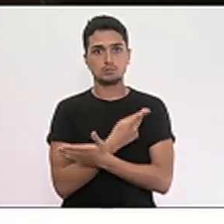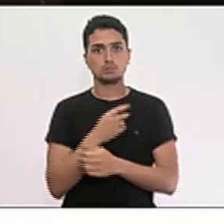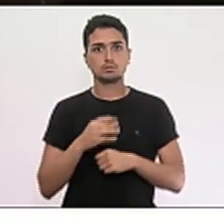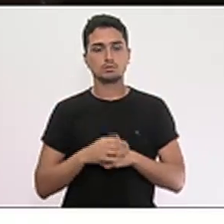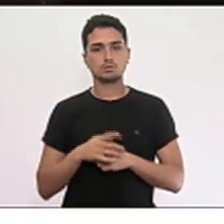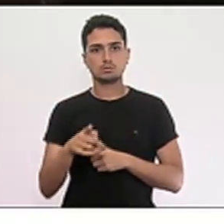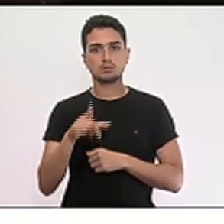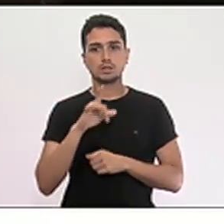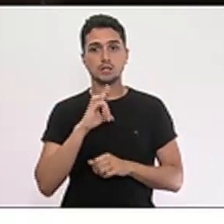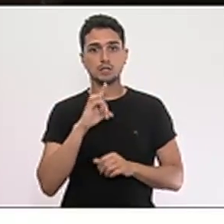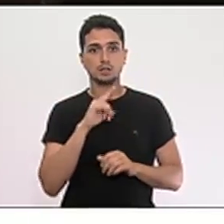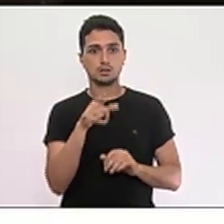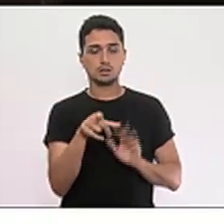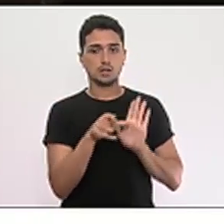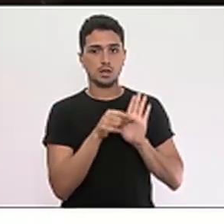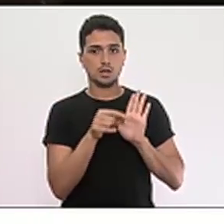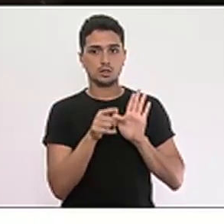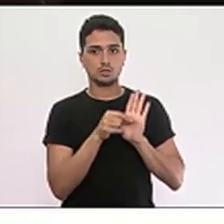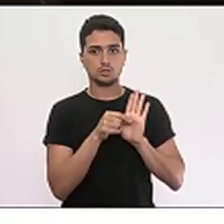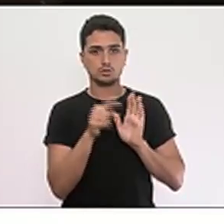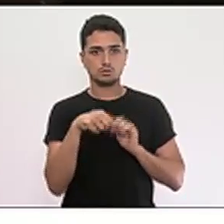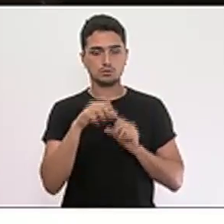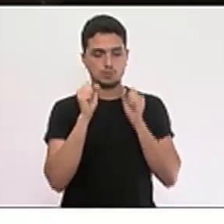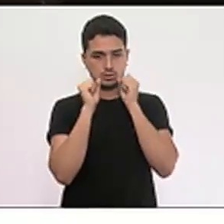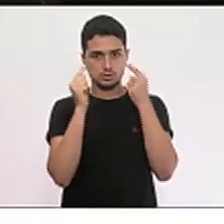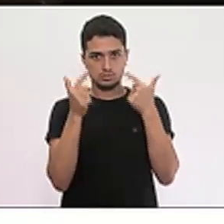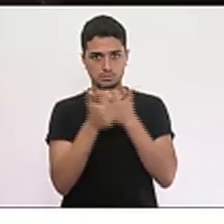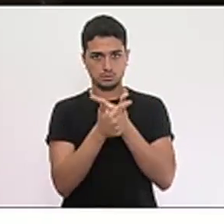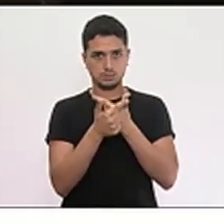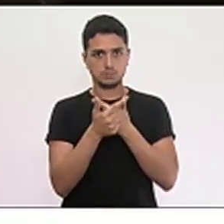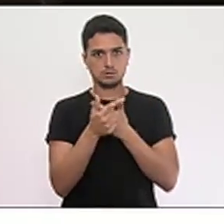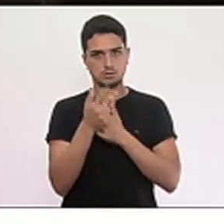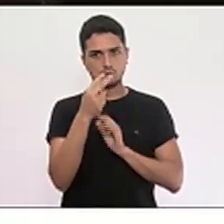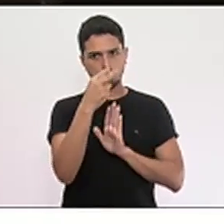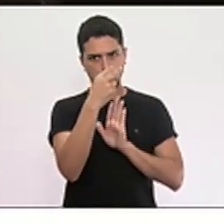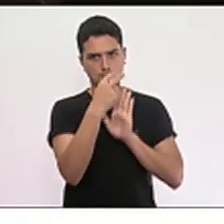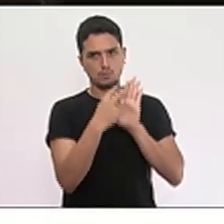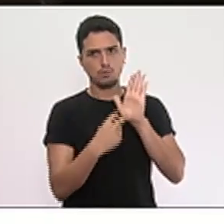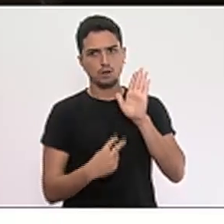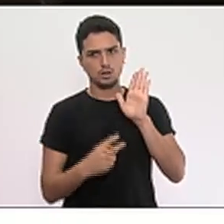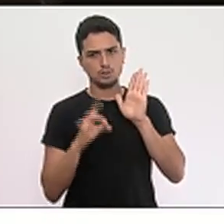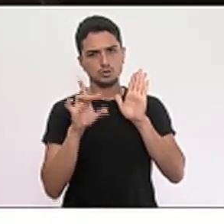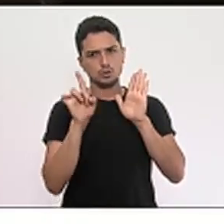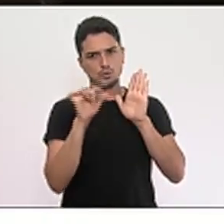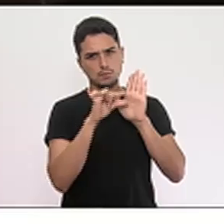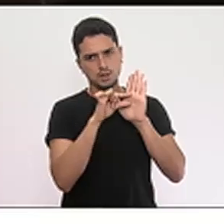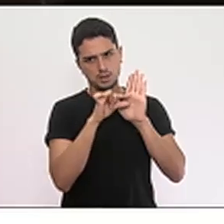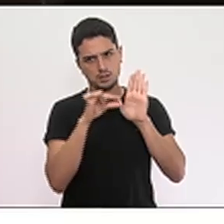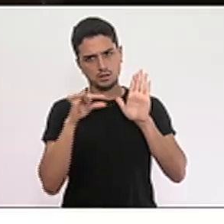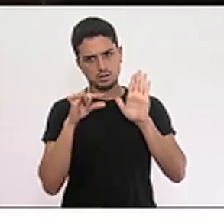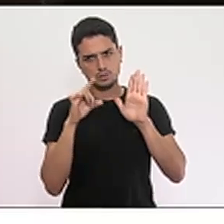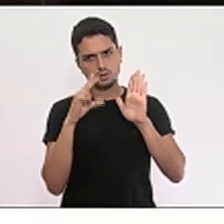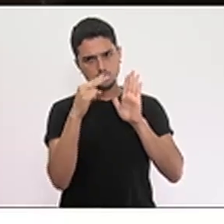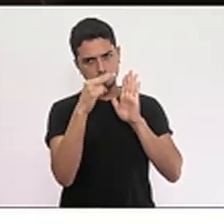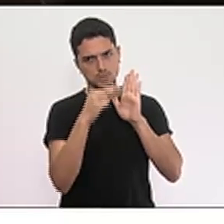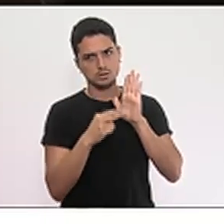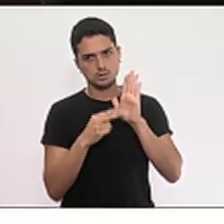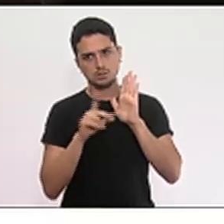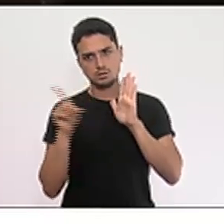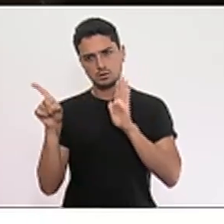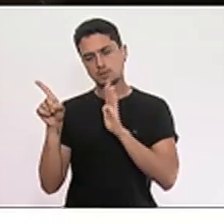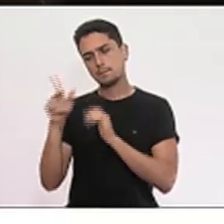da Assembleia, e eu vou ler uma linha só, com autorização aqui do ilustre